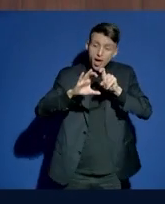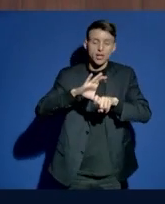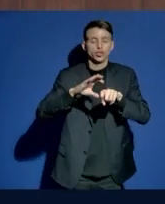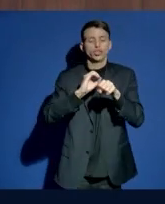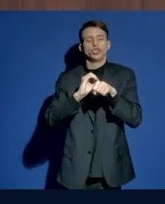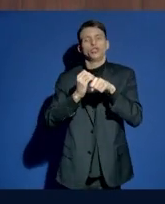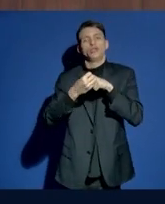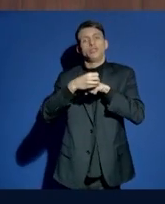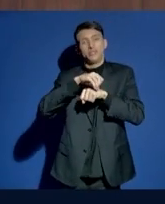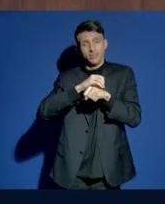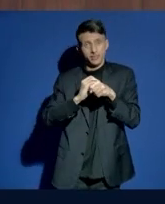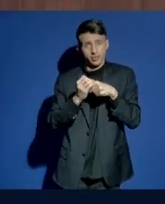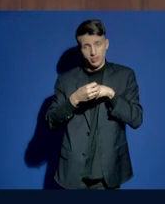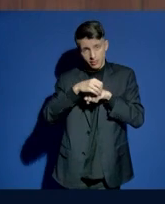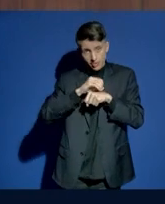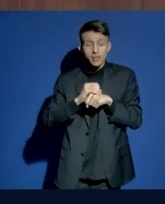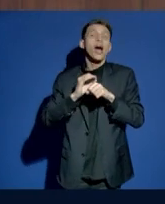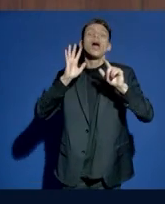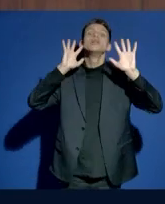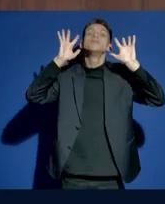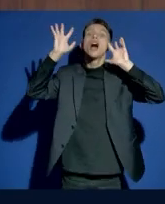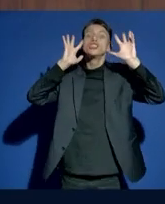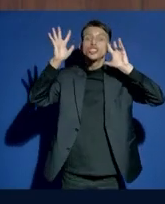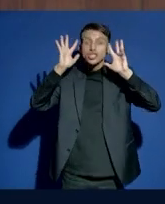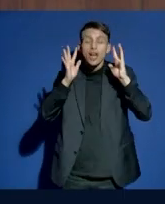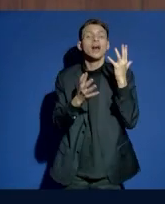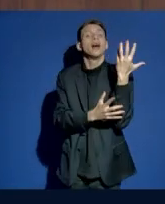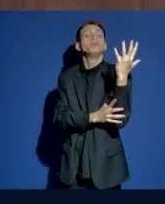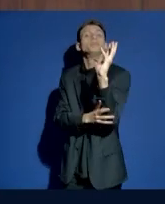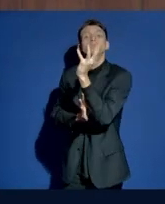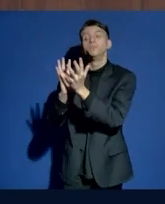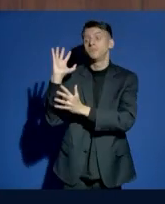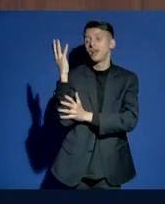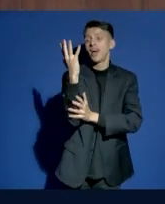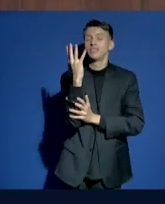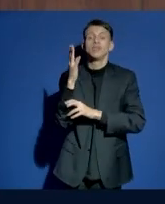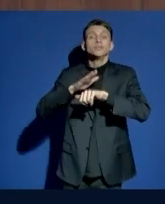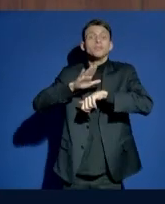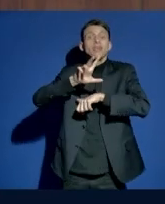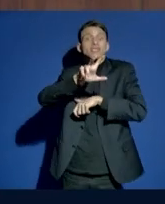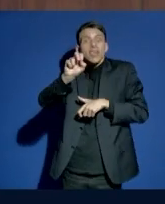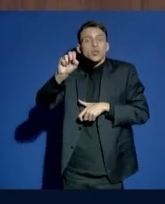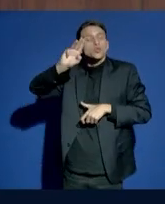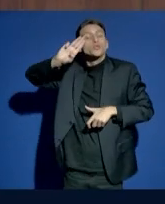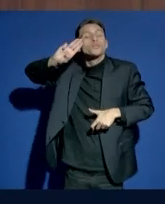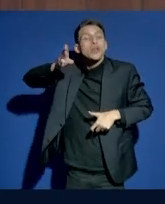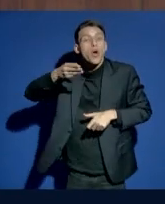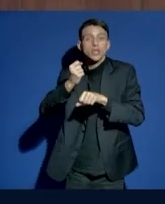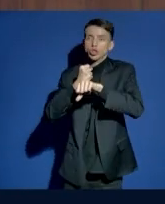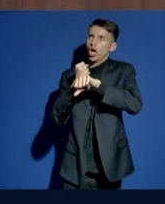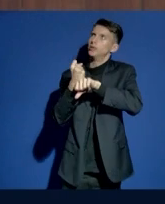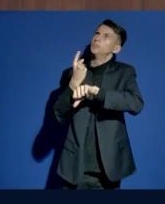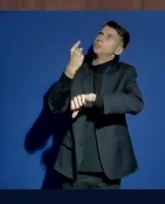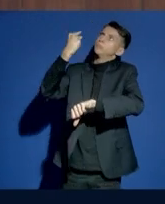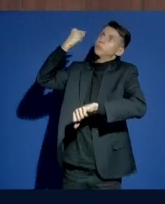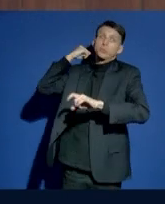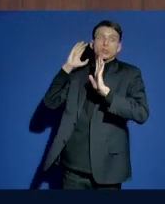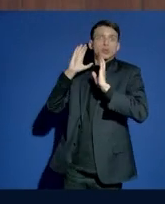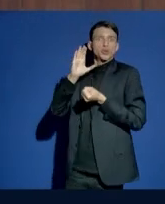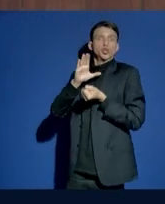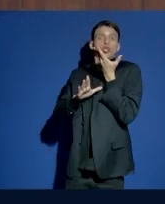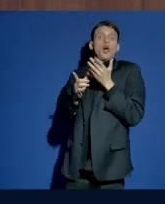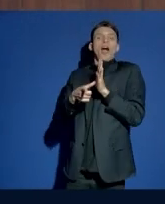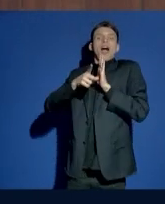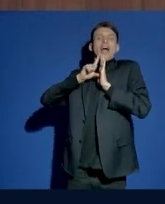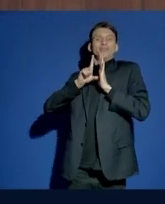dos micro-organismos, imagine as plantas que estão aqui há 500 milhões de anos convivendo e inteirando com